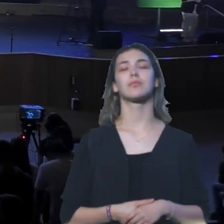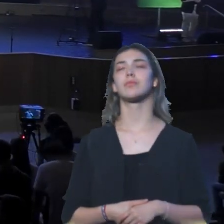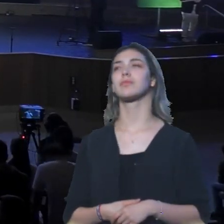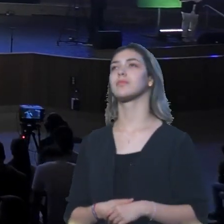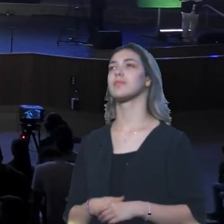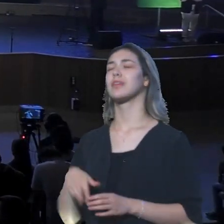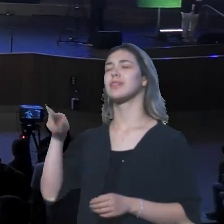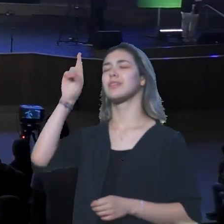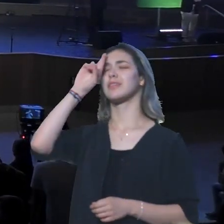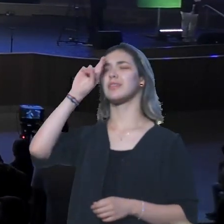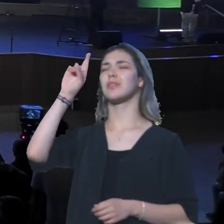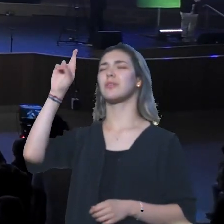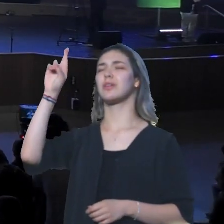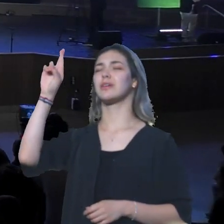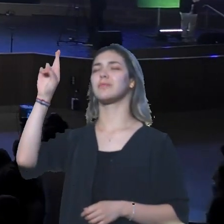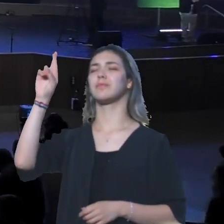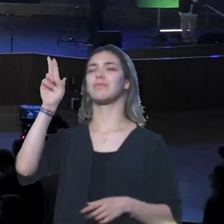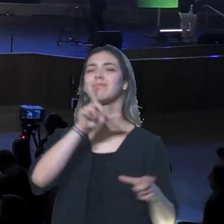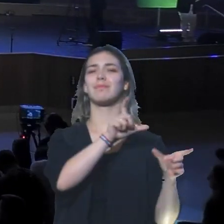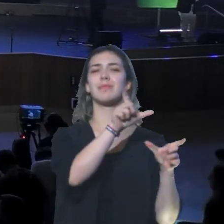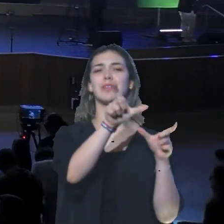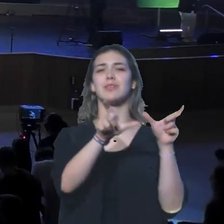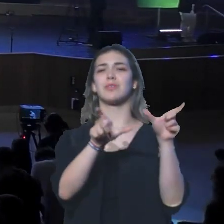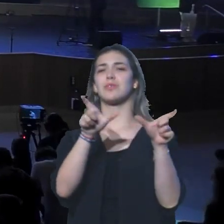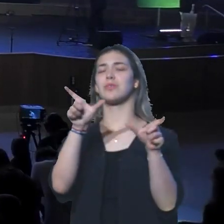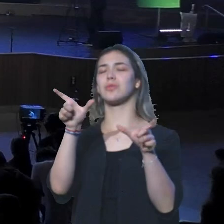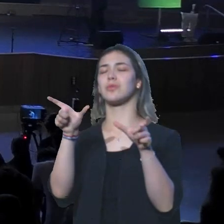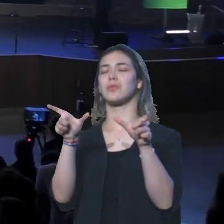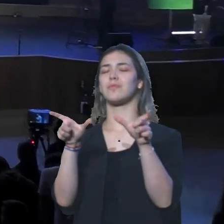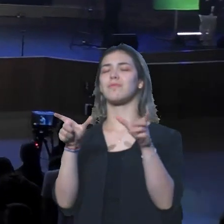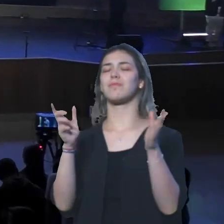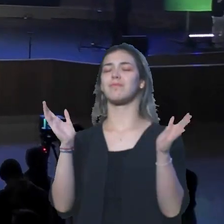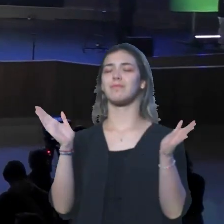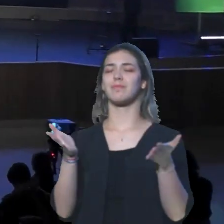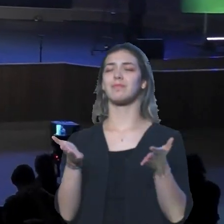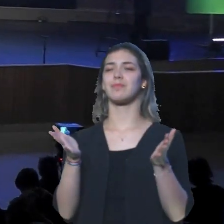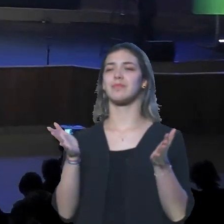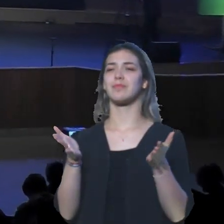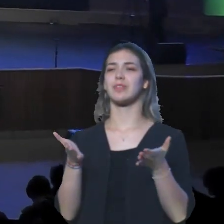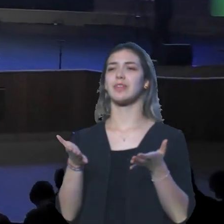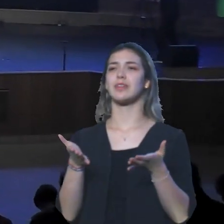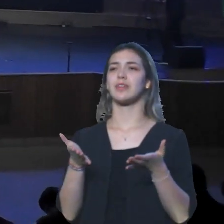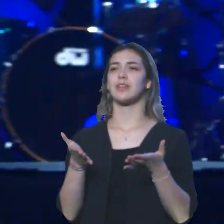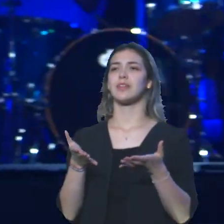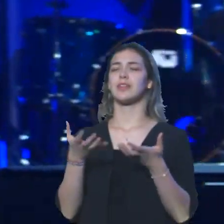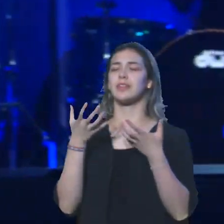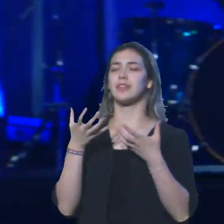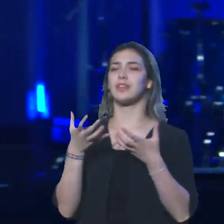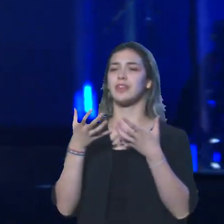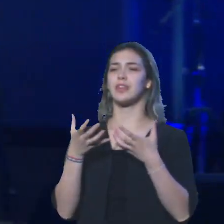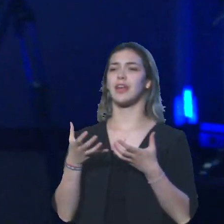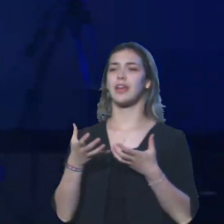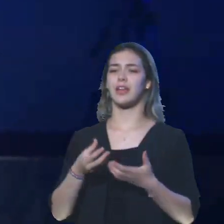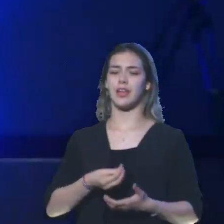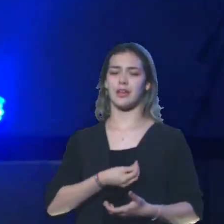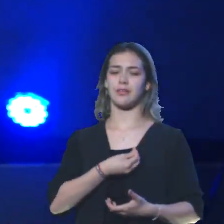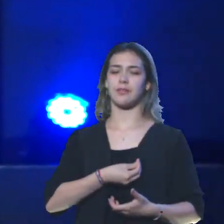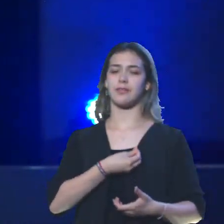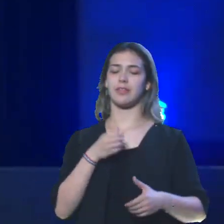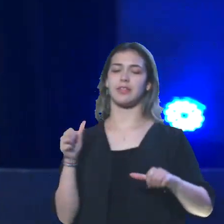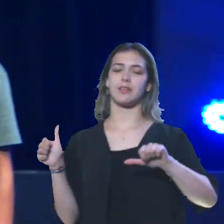Senhor, existem pessoas aqui hoje, Deus, que querem ter uma mudança radical de vida, Pai.